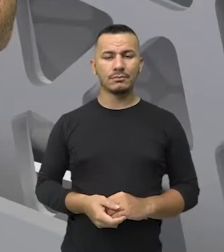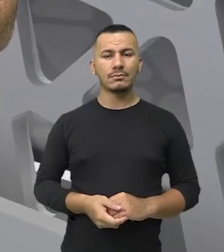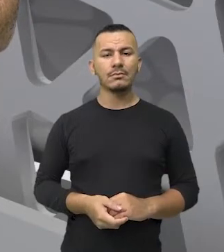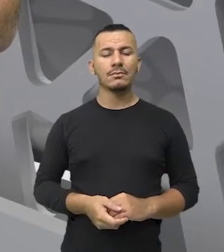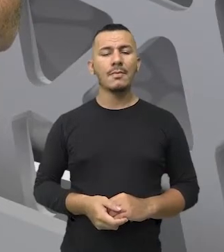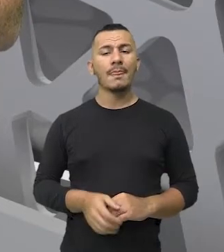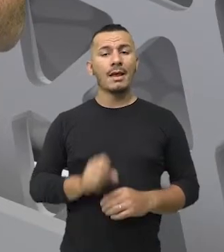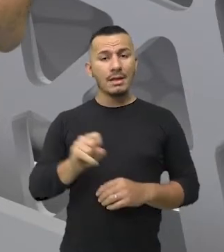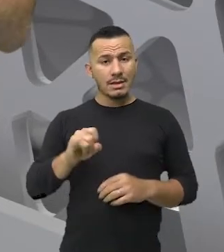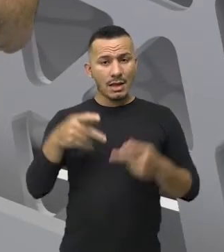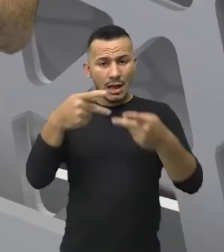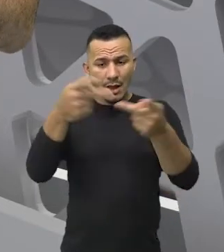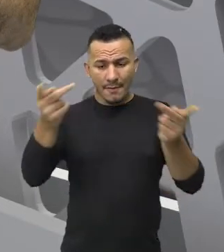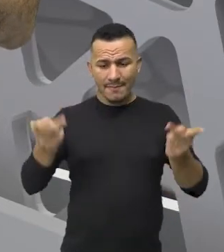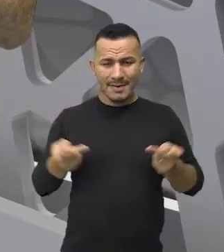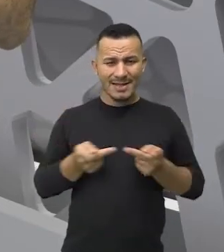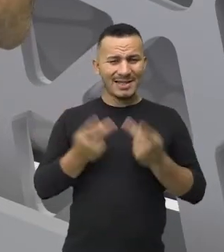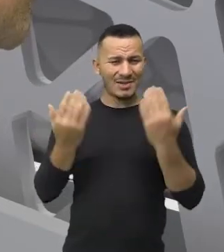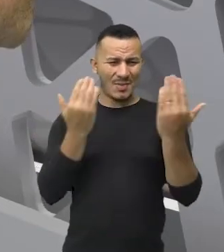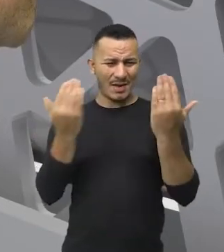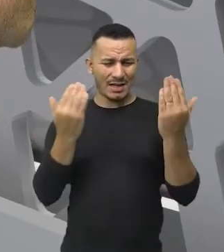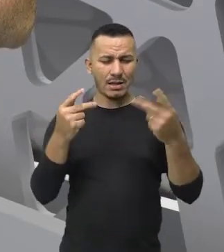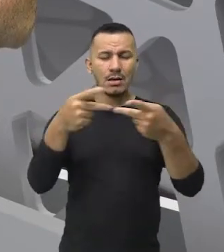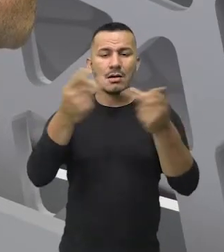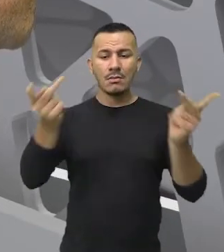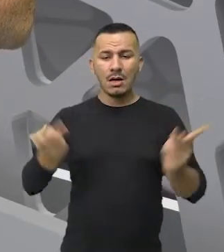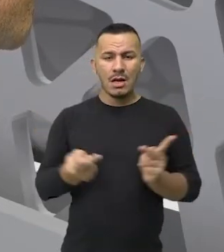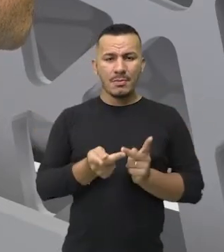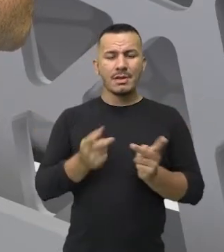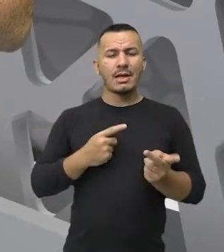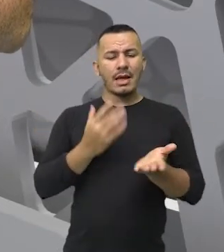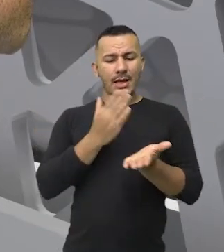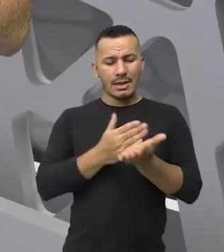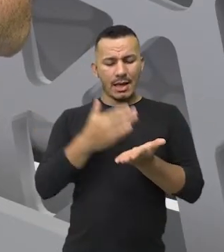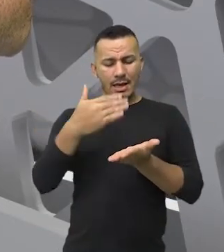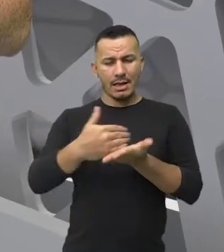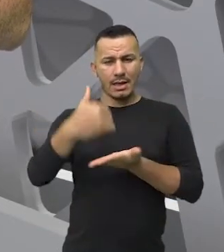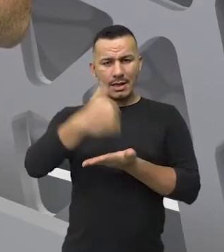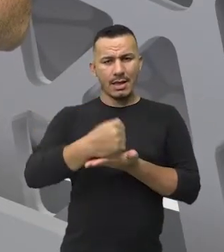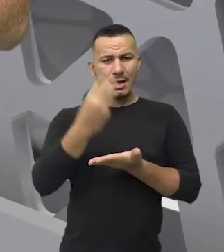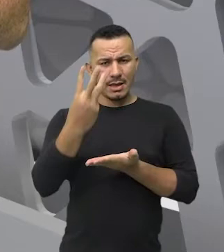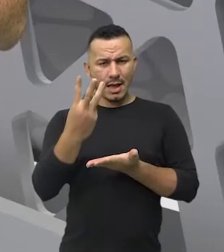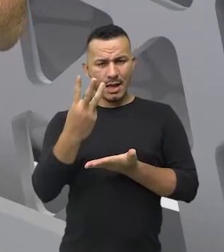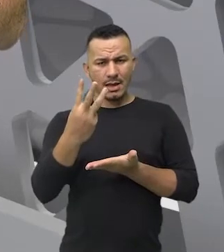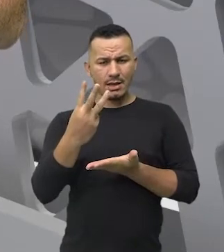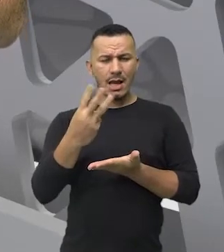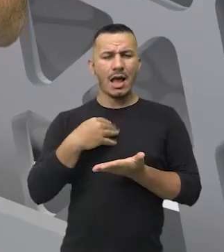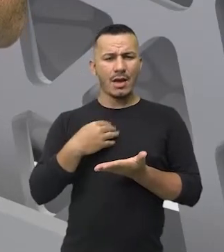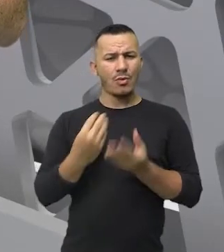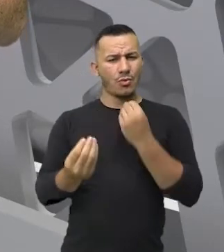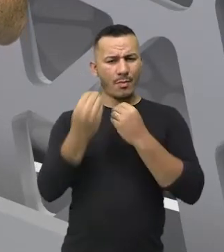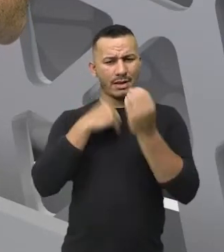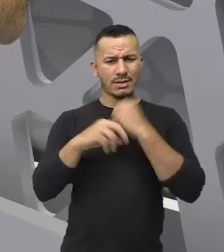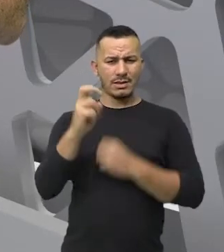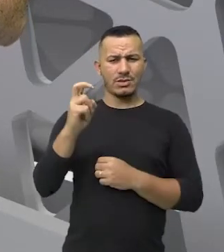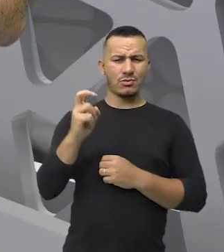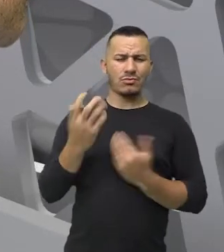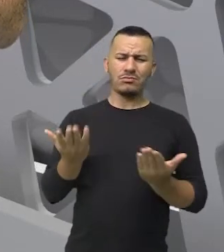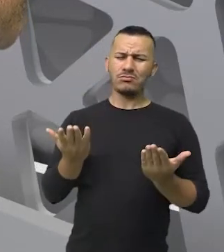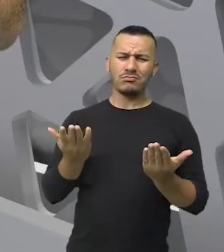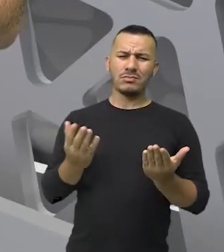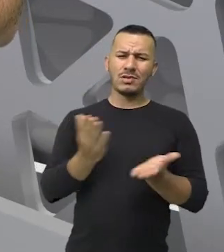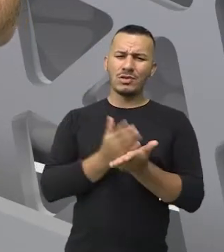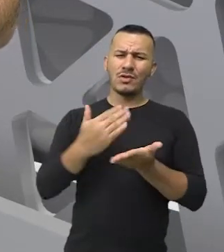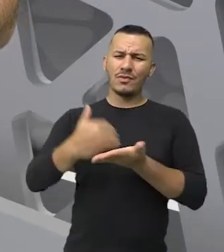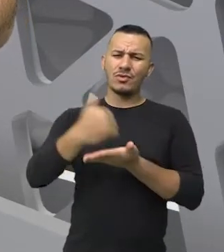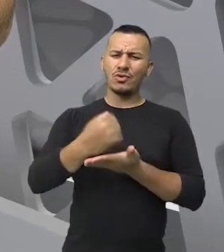como pizza, quer dizer que uma pizza foi dividida em 3 e eu comi 5 pedaços? Opa, não faz sentido isso, concorda?